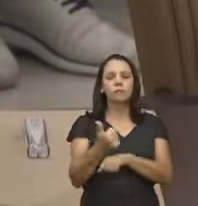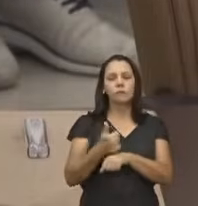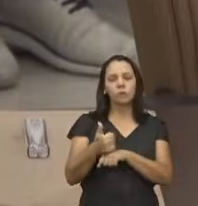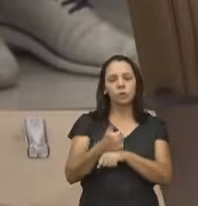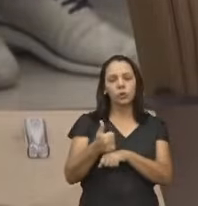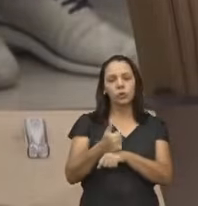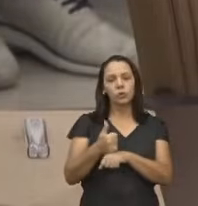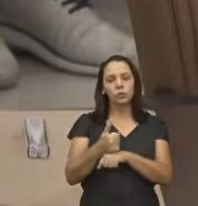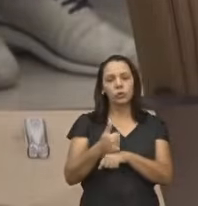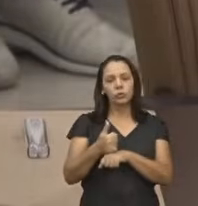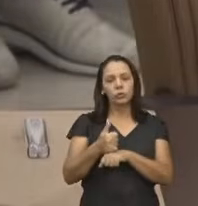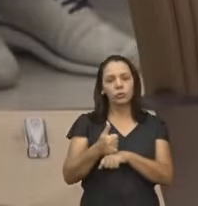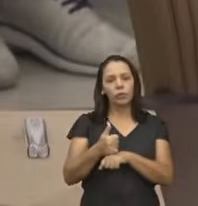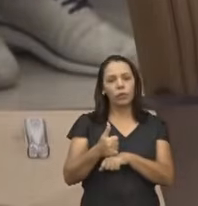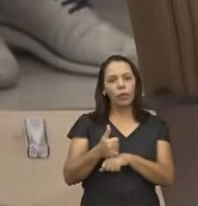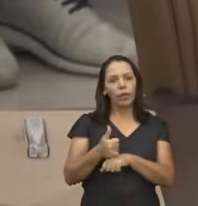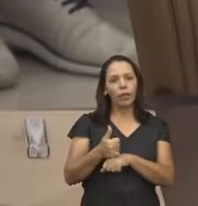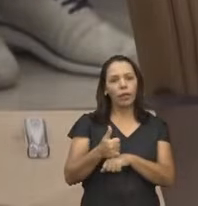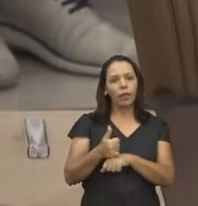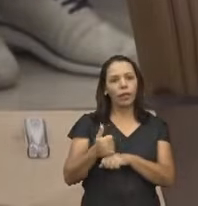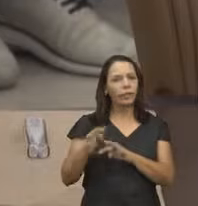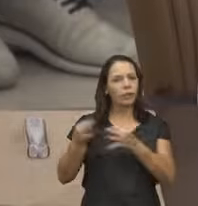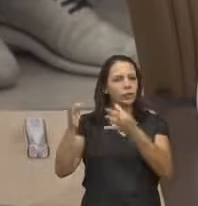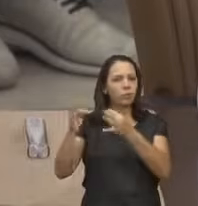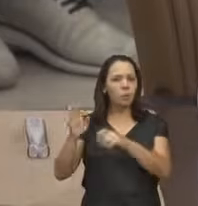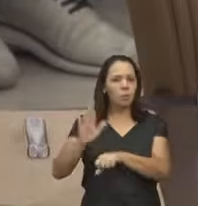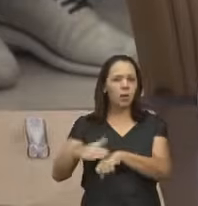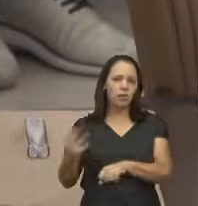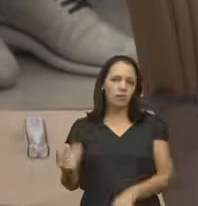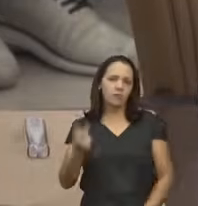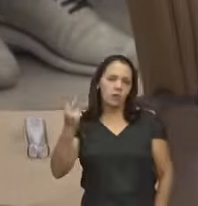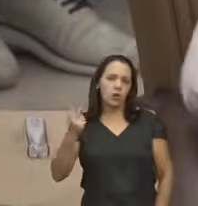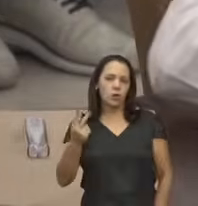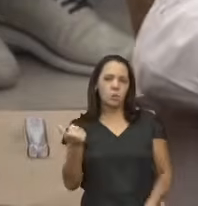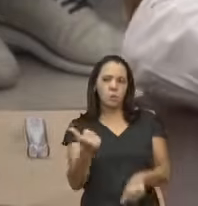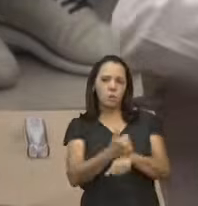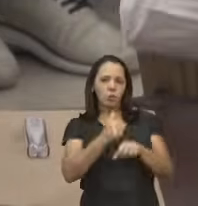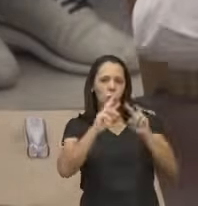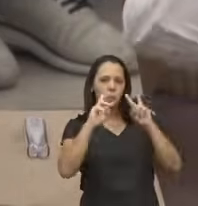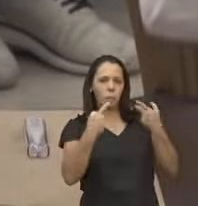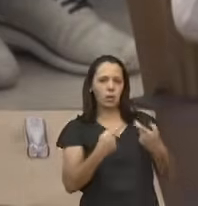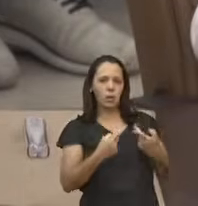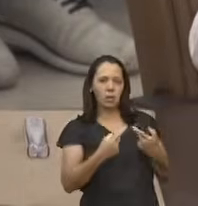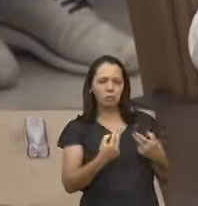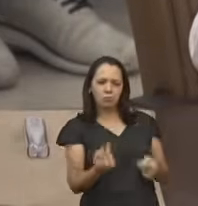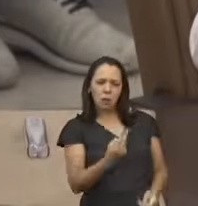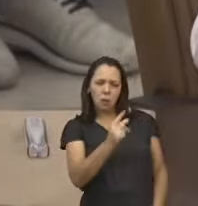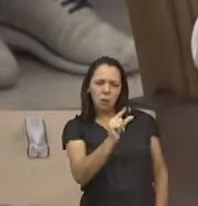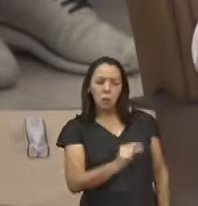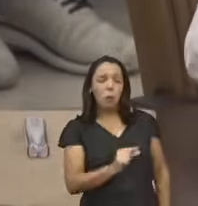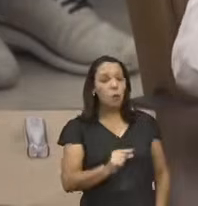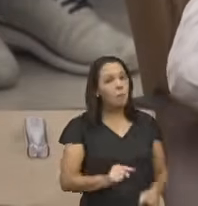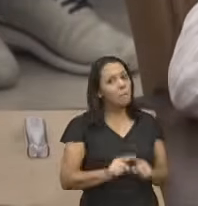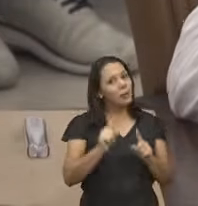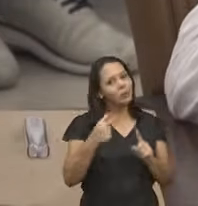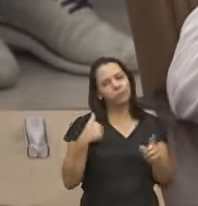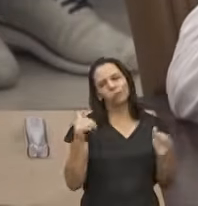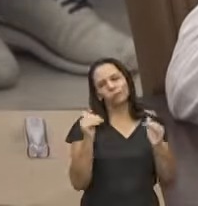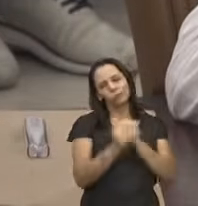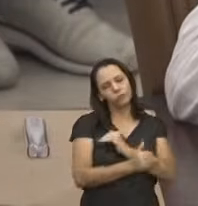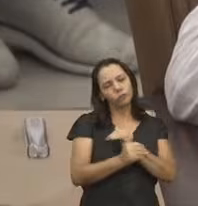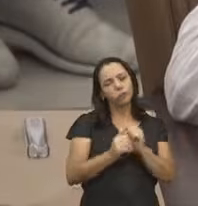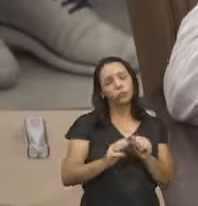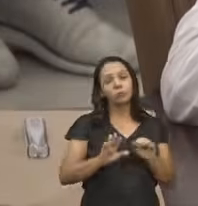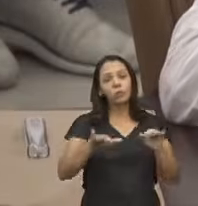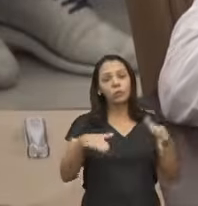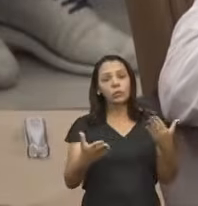do que braçal. Mas, ao meu juízo, todas elas têm o seu valor. Então, na medida em que eu votei favorável, tanto a homenagem